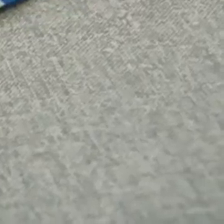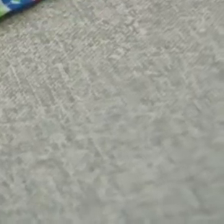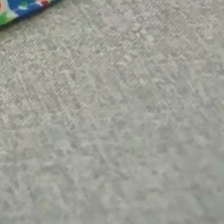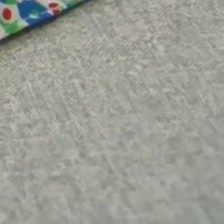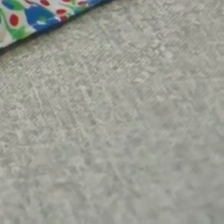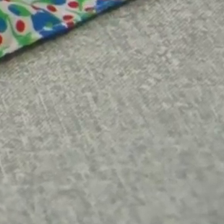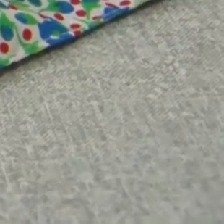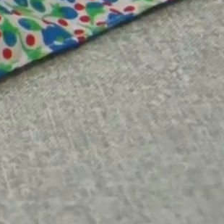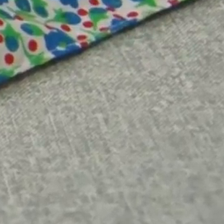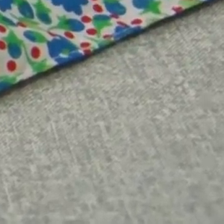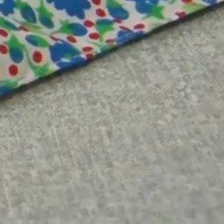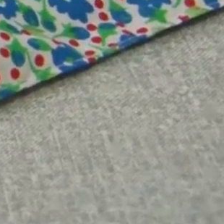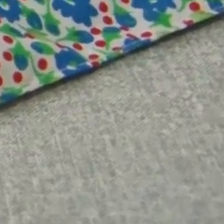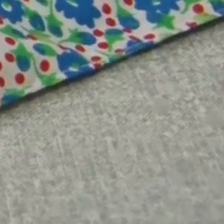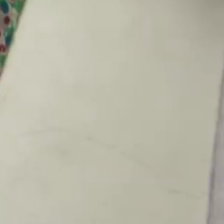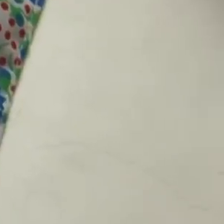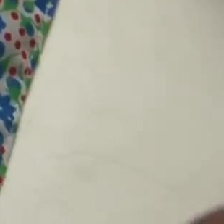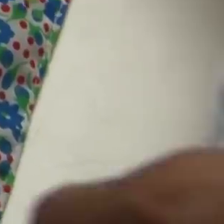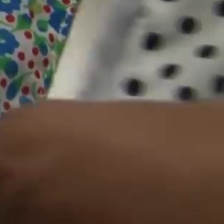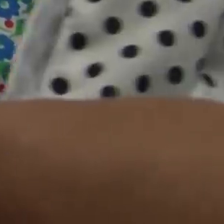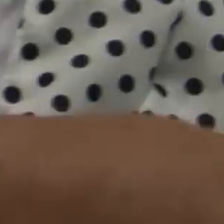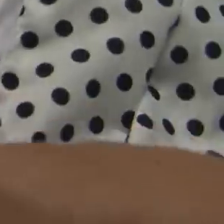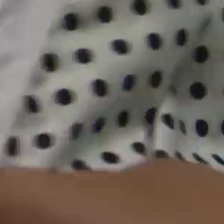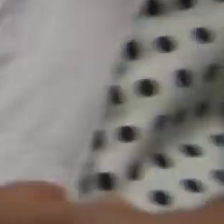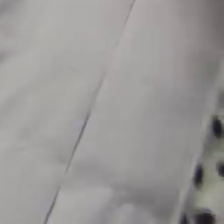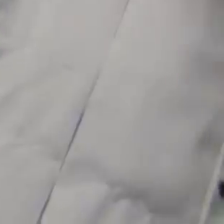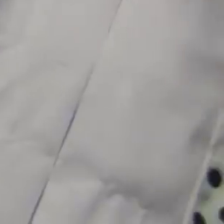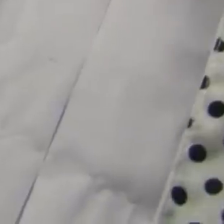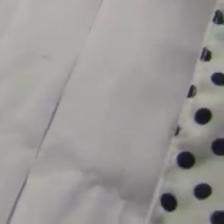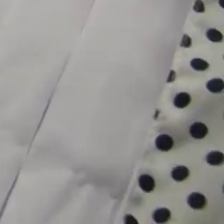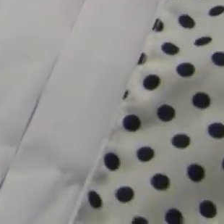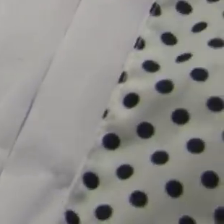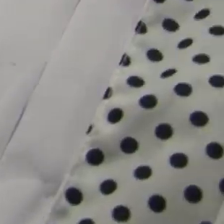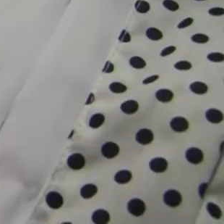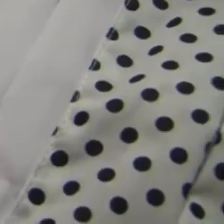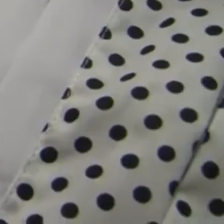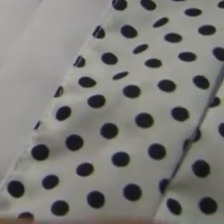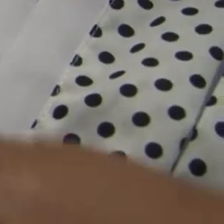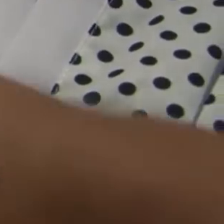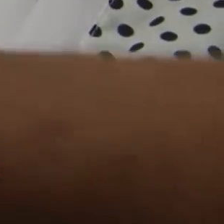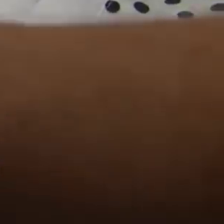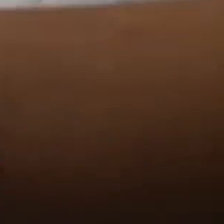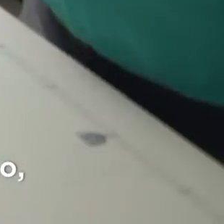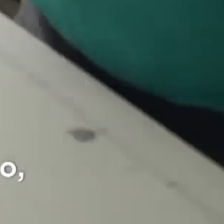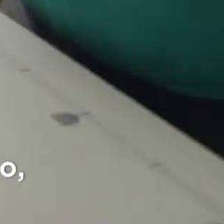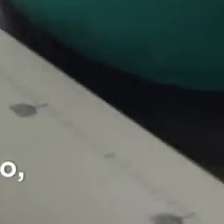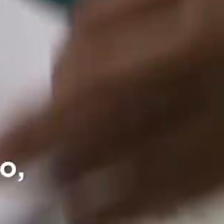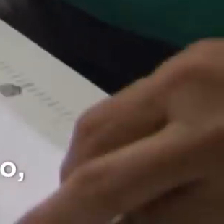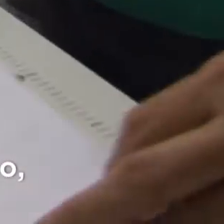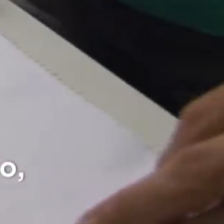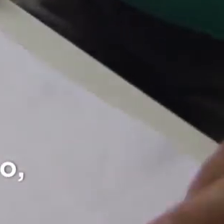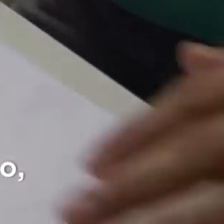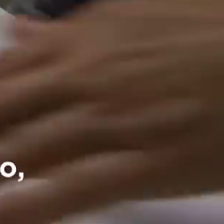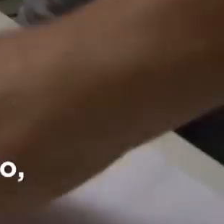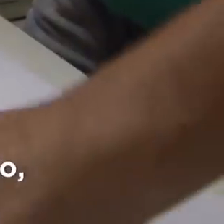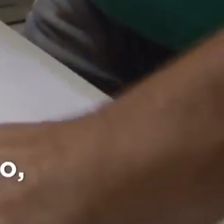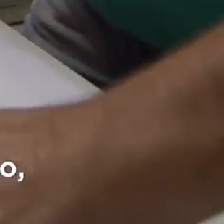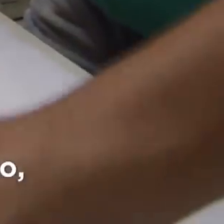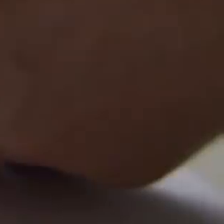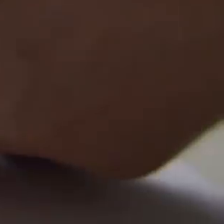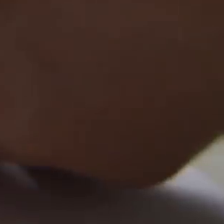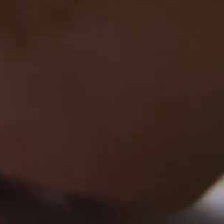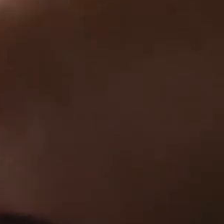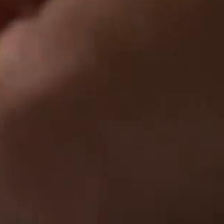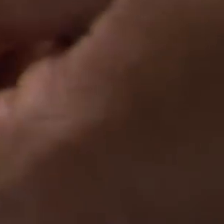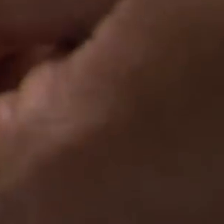Faça você mesmo uma máscara para se proteger do coronavírus. Aqui vai o passo a passo de um dos modelos mais simples. Separe um pedaço duplo de